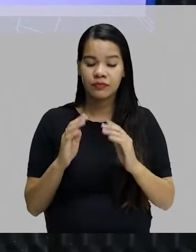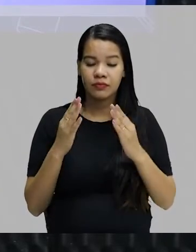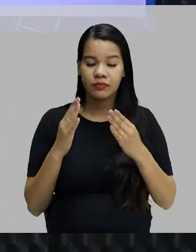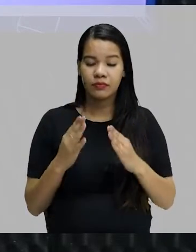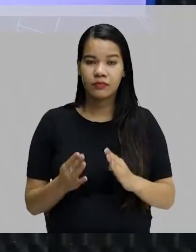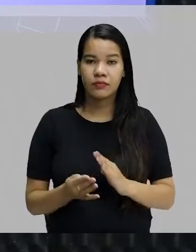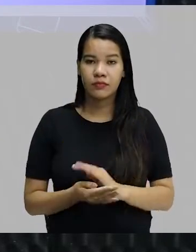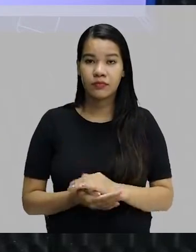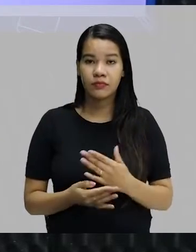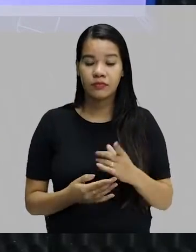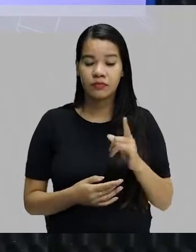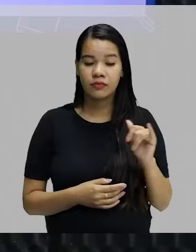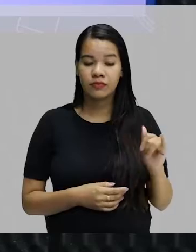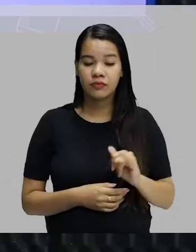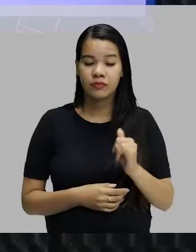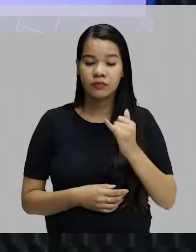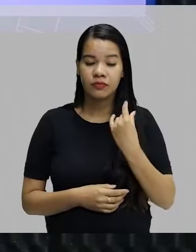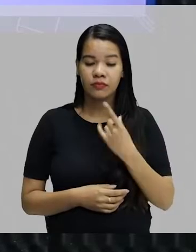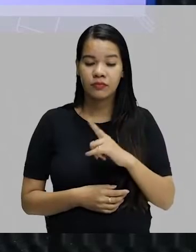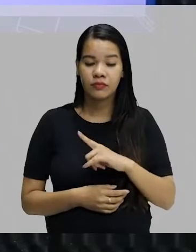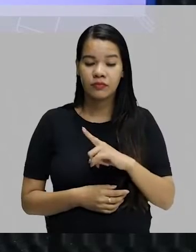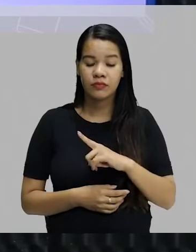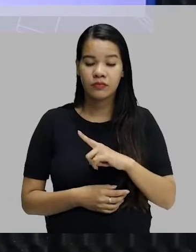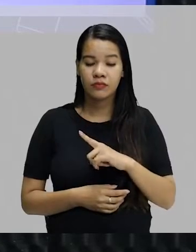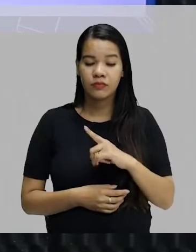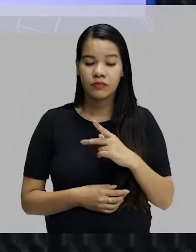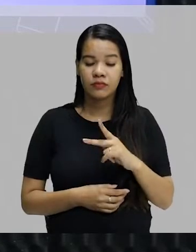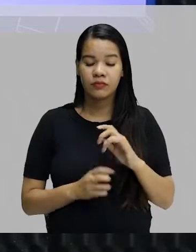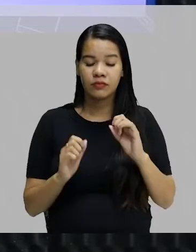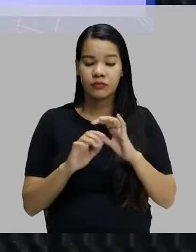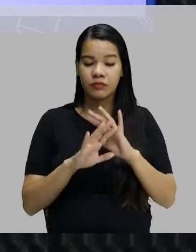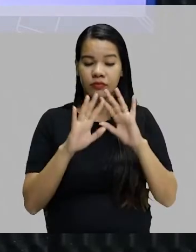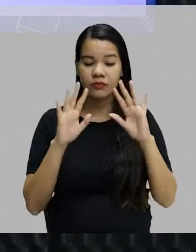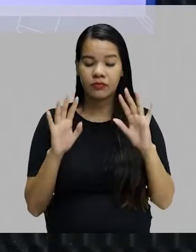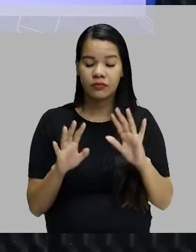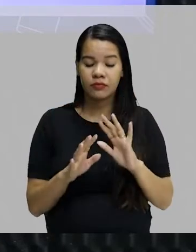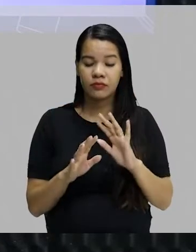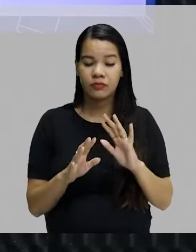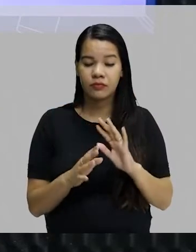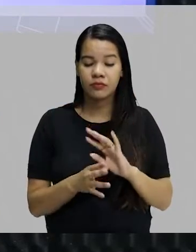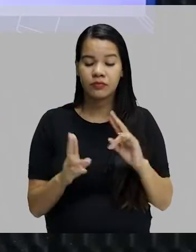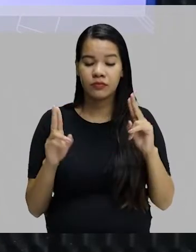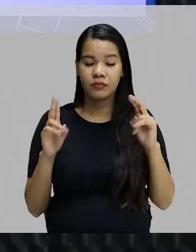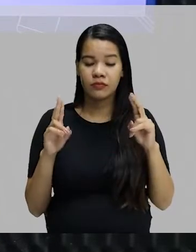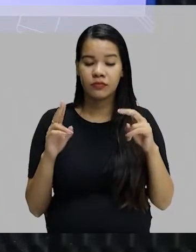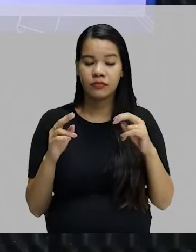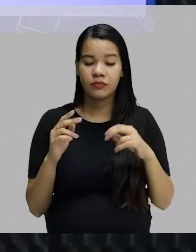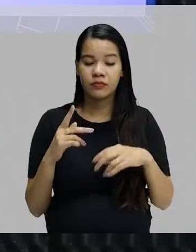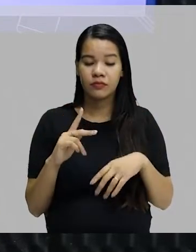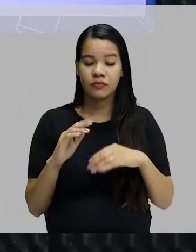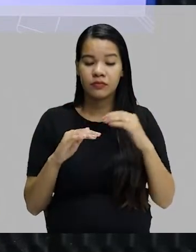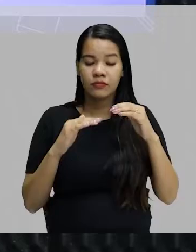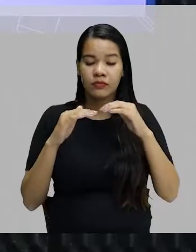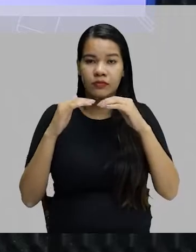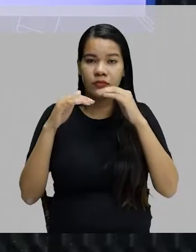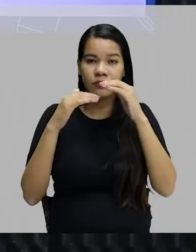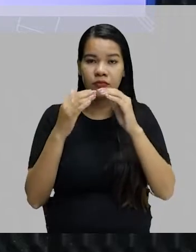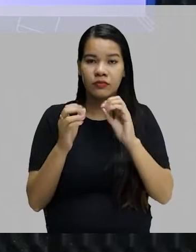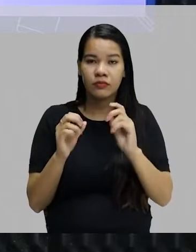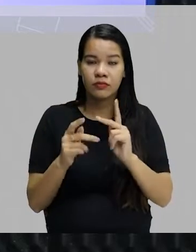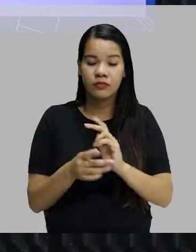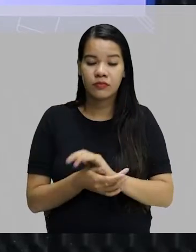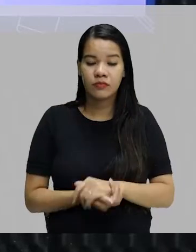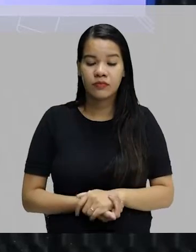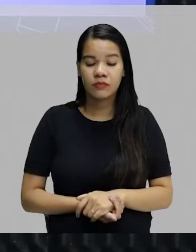avaliação. Então é importante que nós tenhamos aqui essa clareza a respeito deste processo, tá